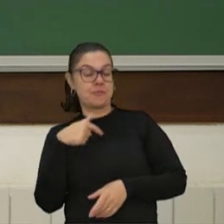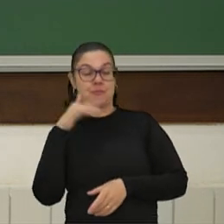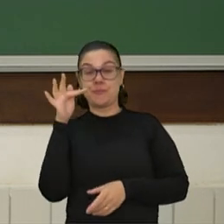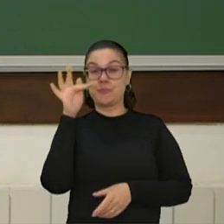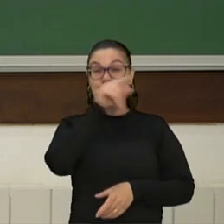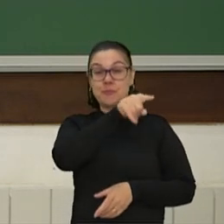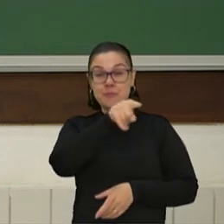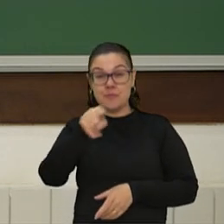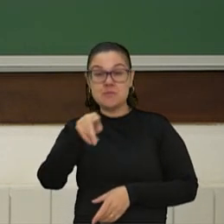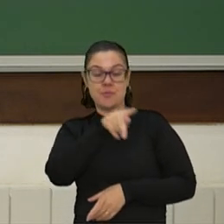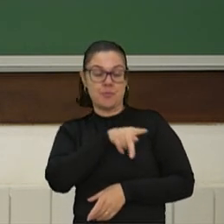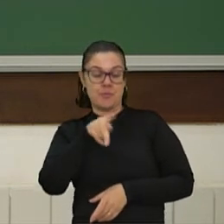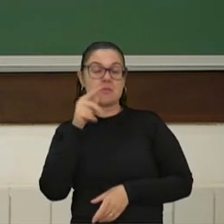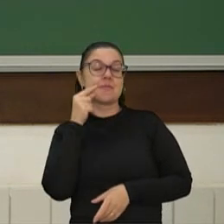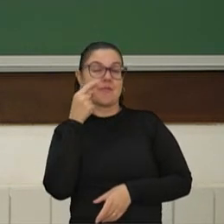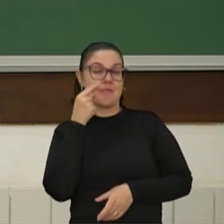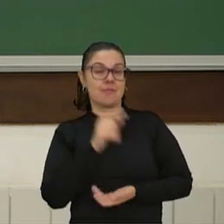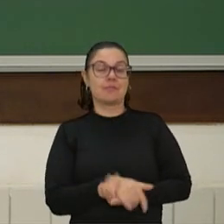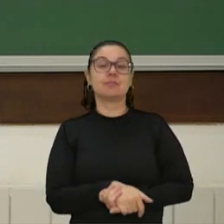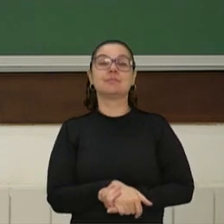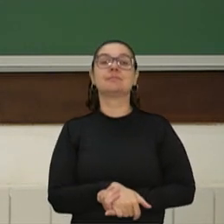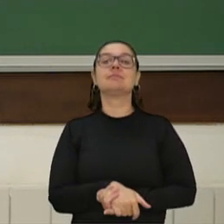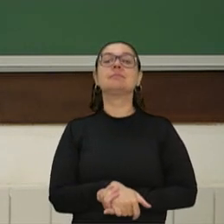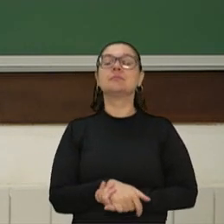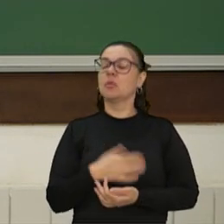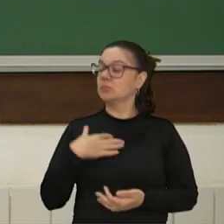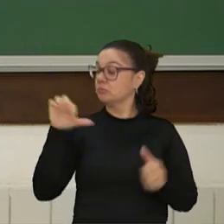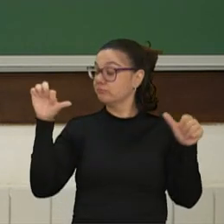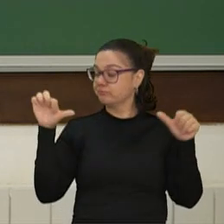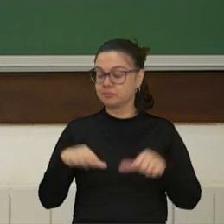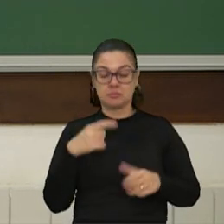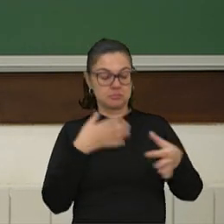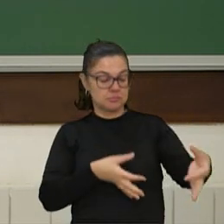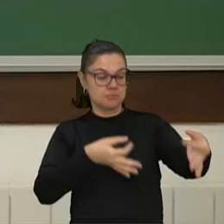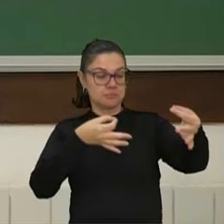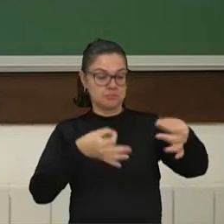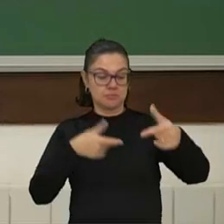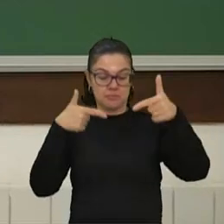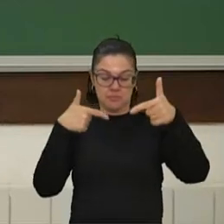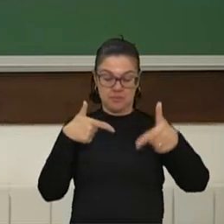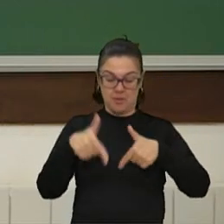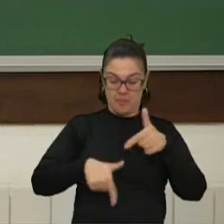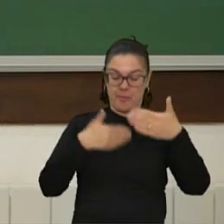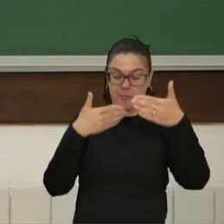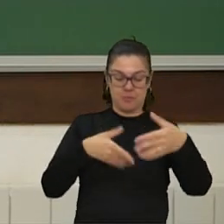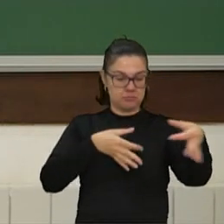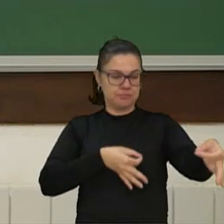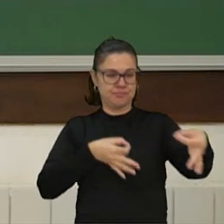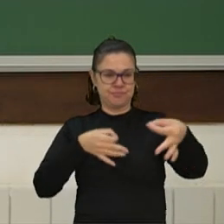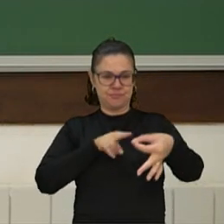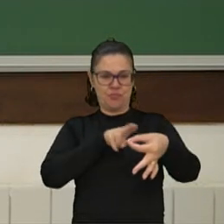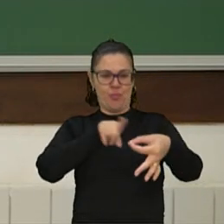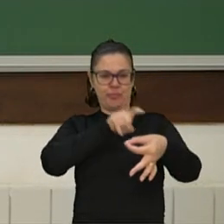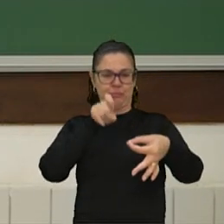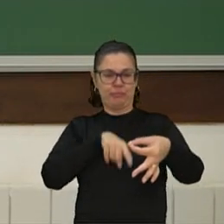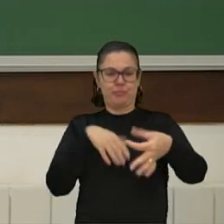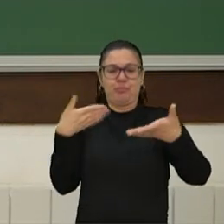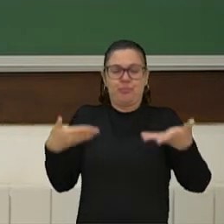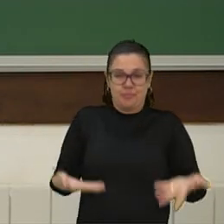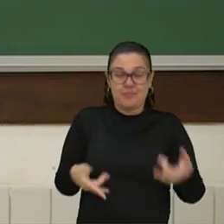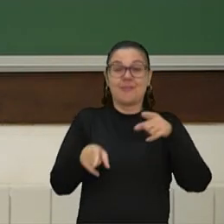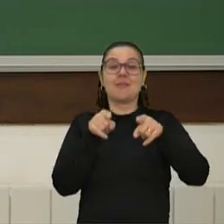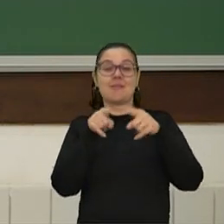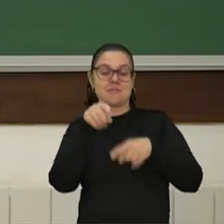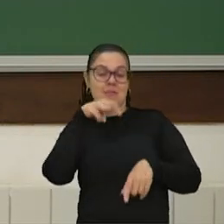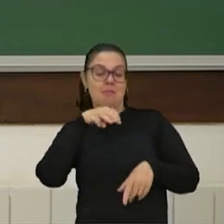quando vocês forem professores, vocês vão ver como é terrível pegar um trabalho, uma prova sem nome. Então, esse meme faz referência a isso,